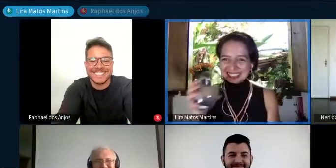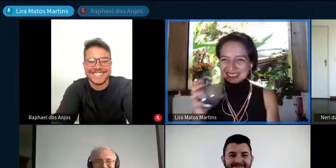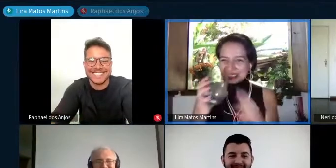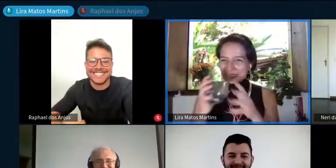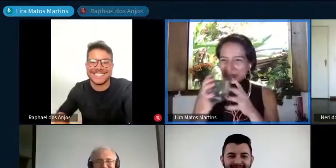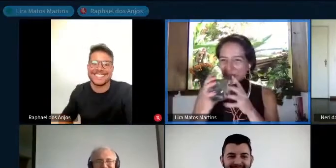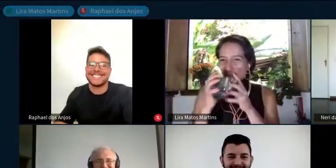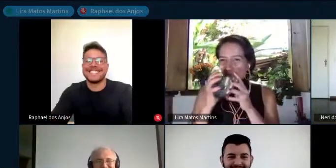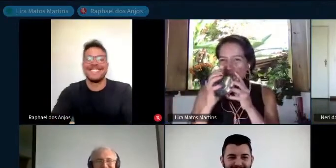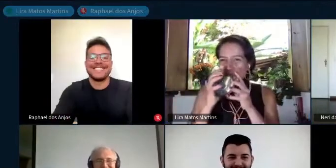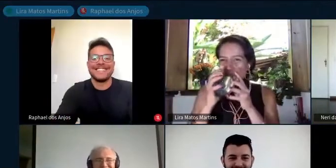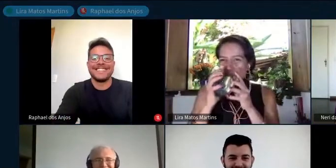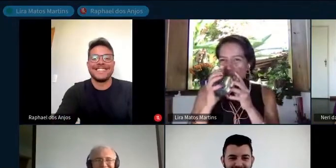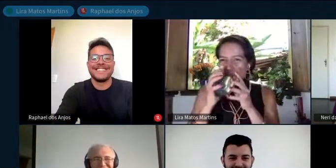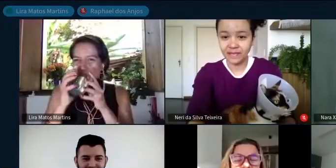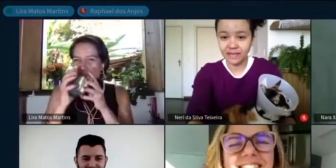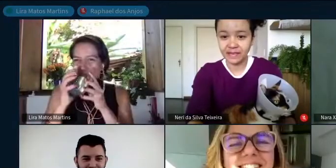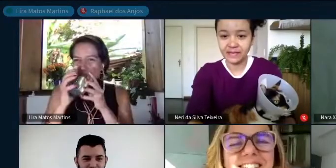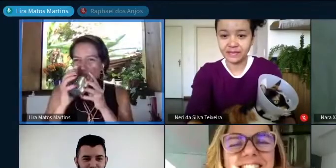lindo.